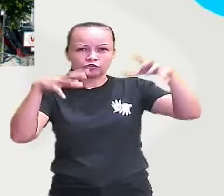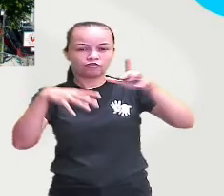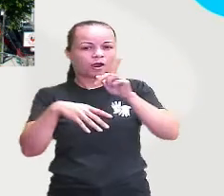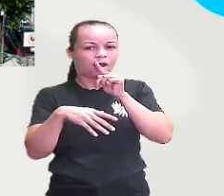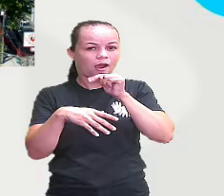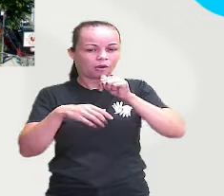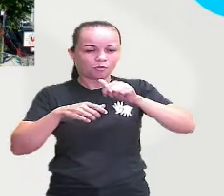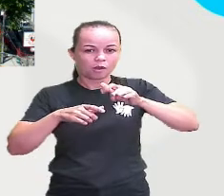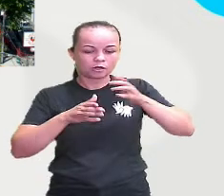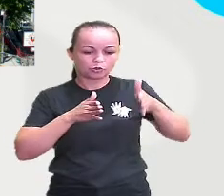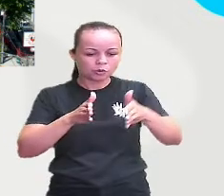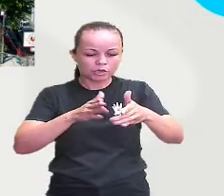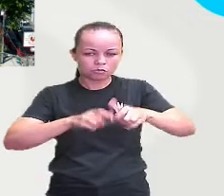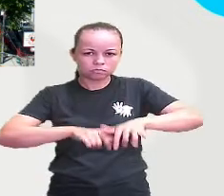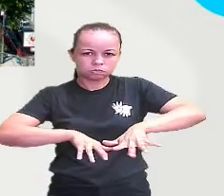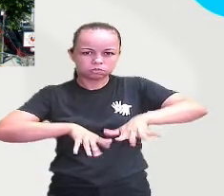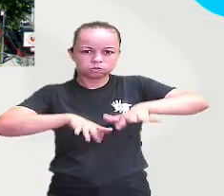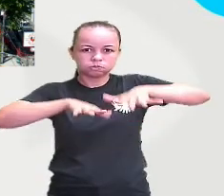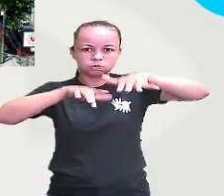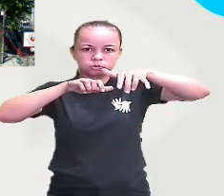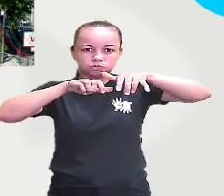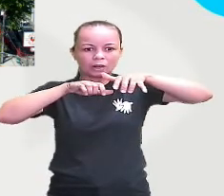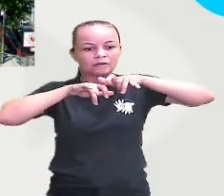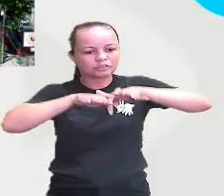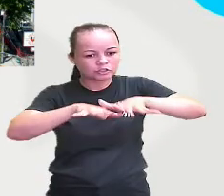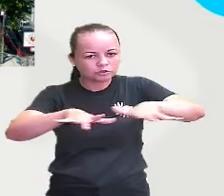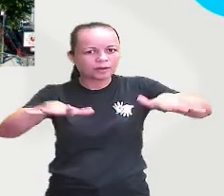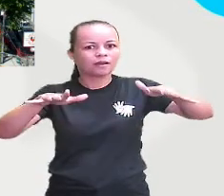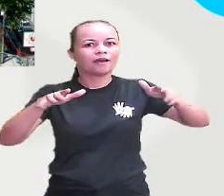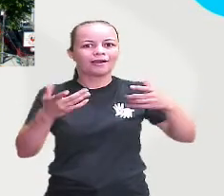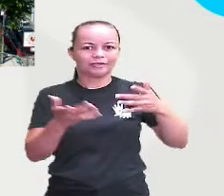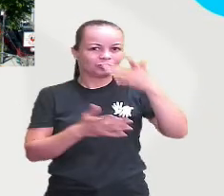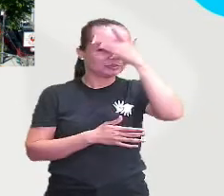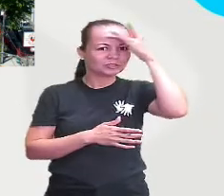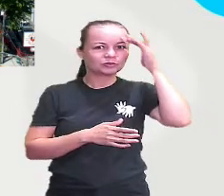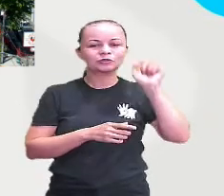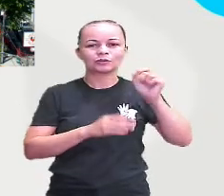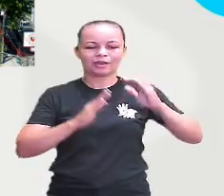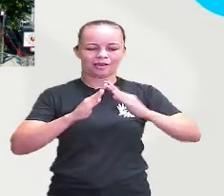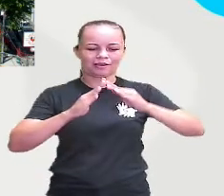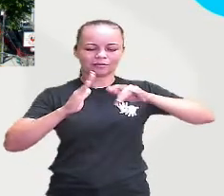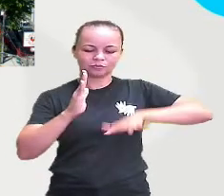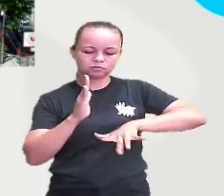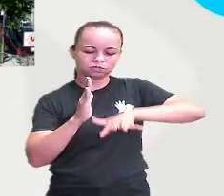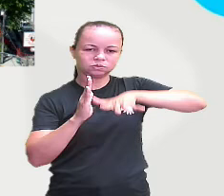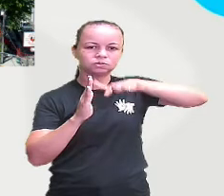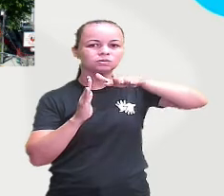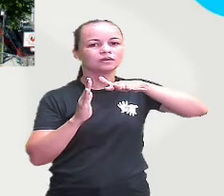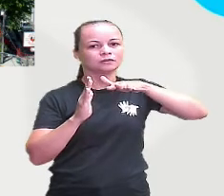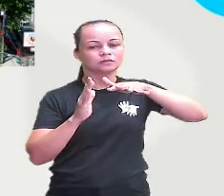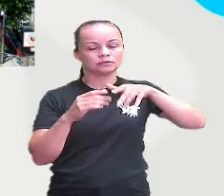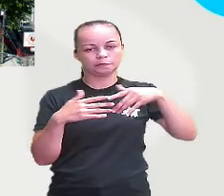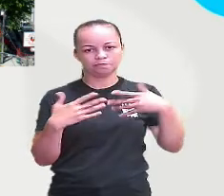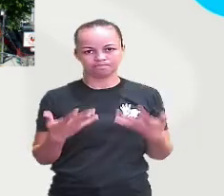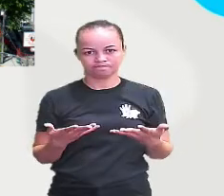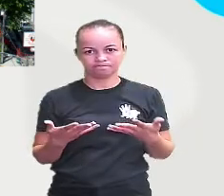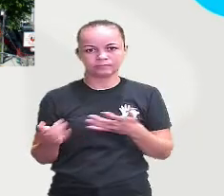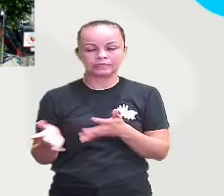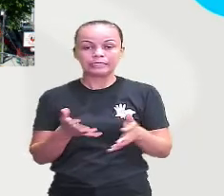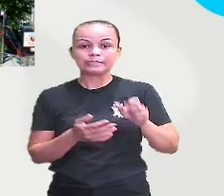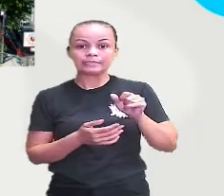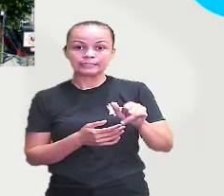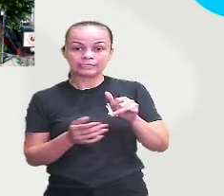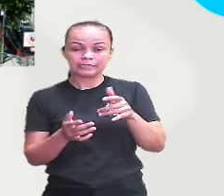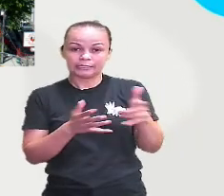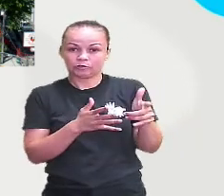invadir. Entendeu? Então, choveu. Se tiver lá, não tiver uma boa limpeza urbana, para